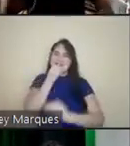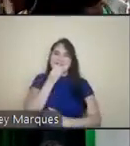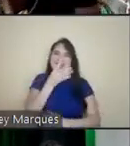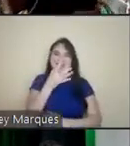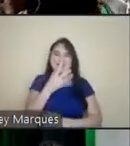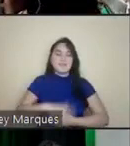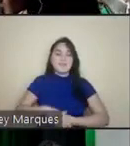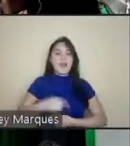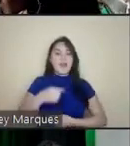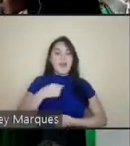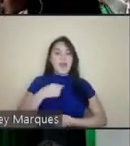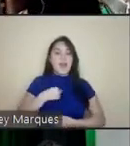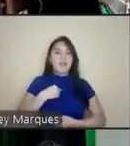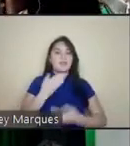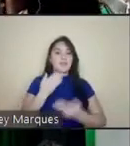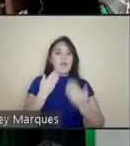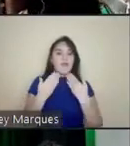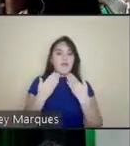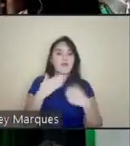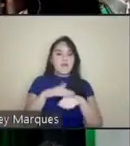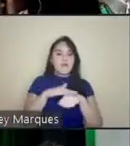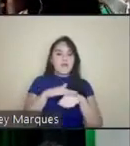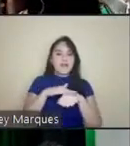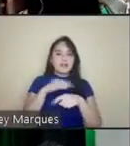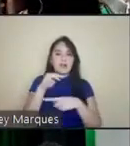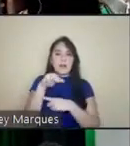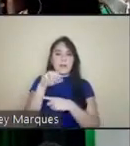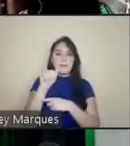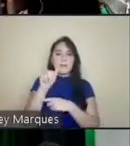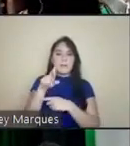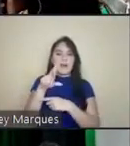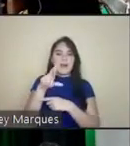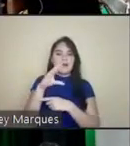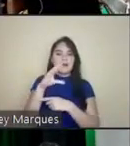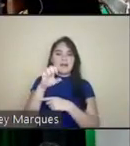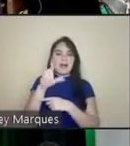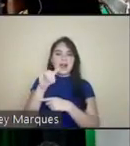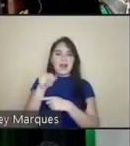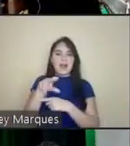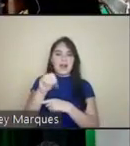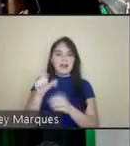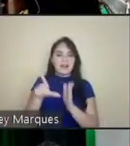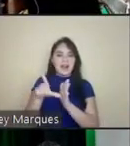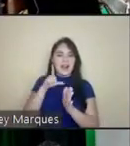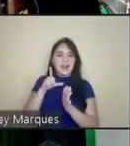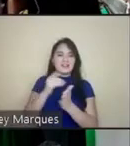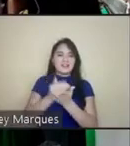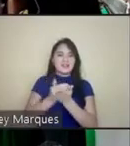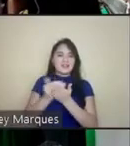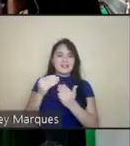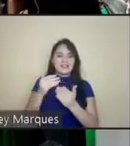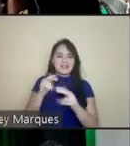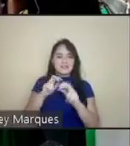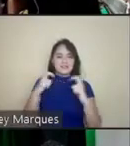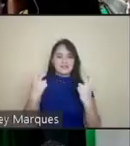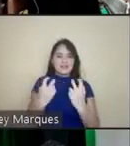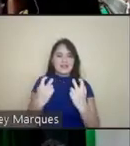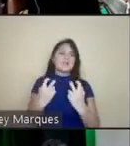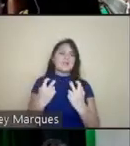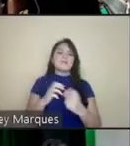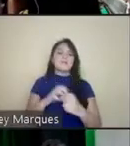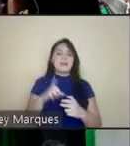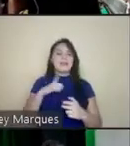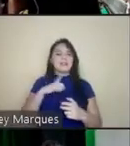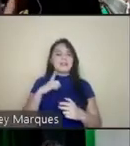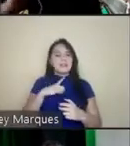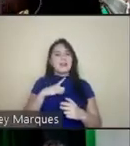estava falando hoje com o Marcelino mais cedo, antes de começar a mesa dele. Teve uma mesa com ele, Chico Sá e Antônio Marinho. Era uma formação de quadrilha,